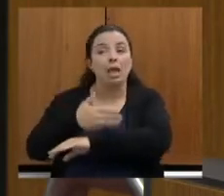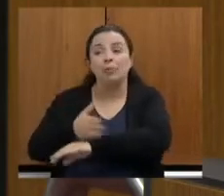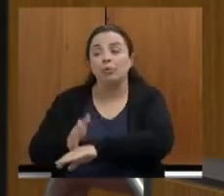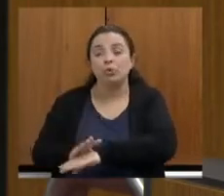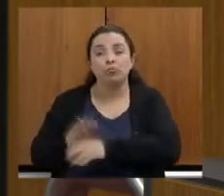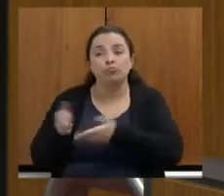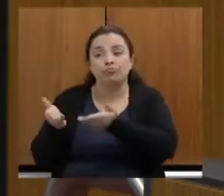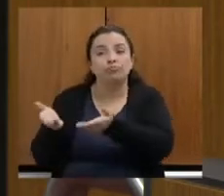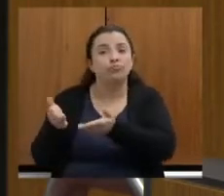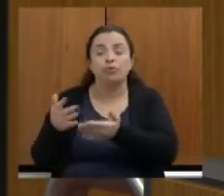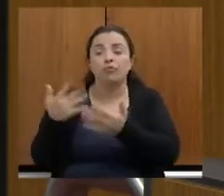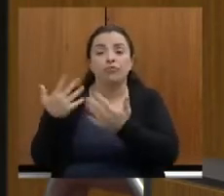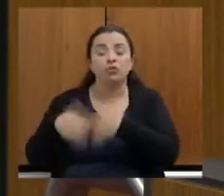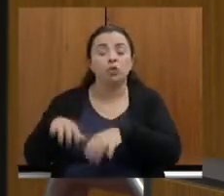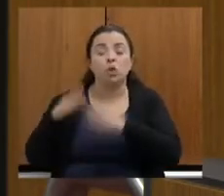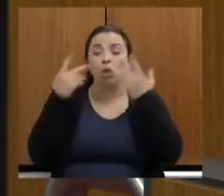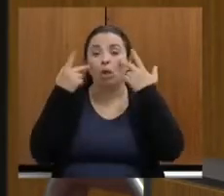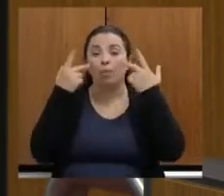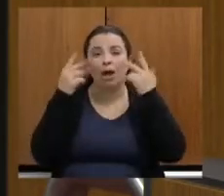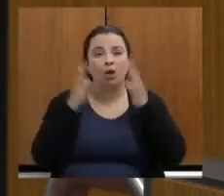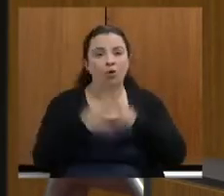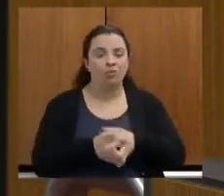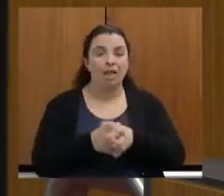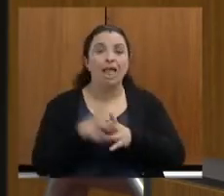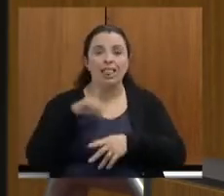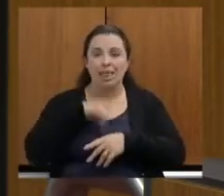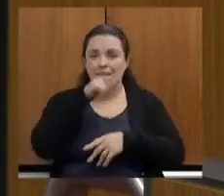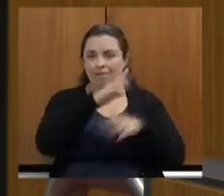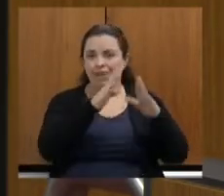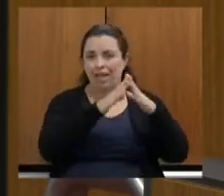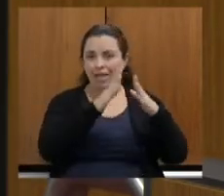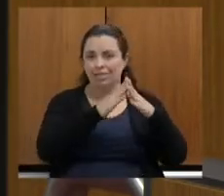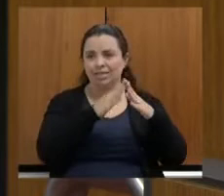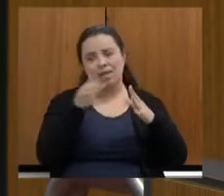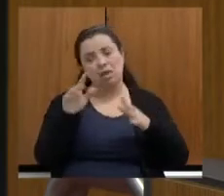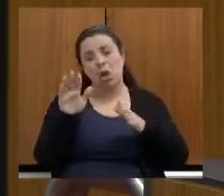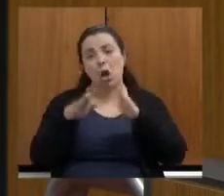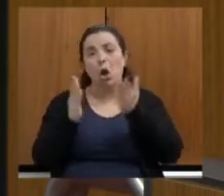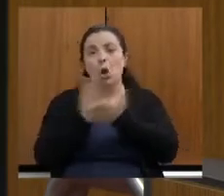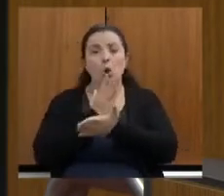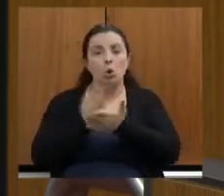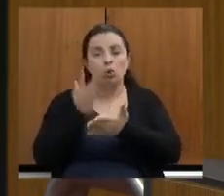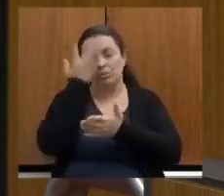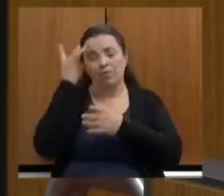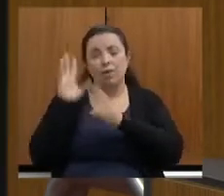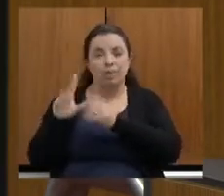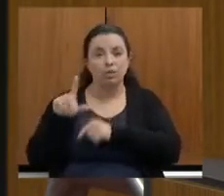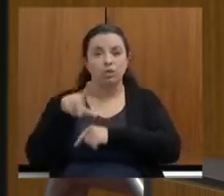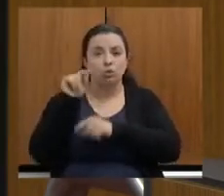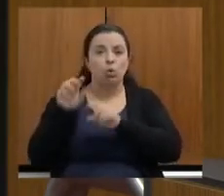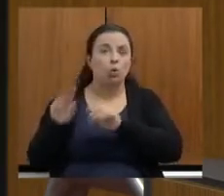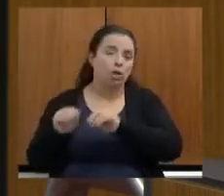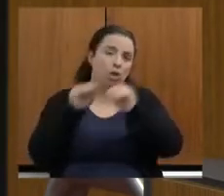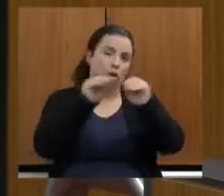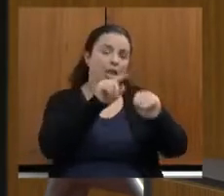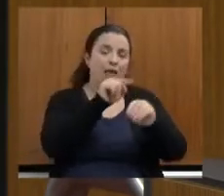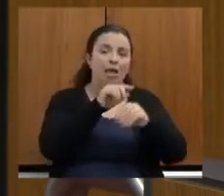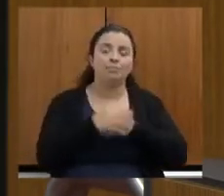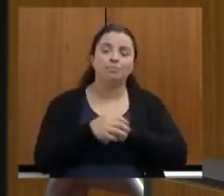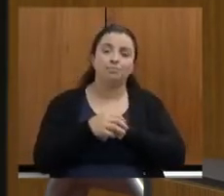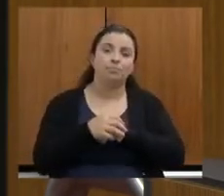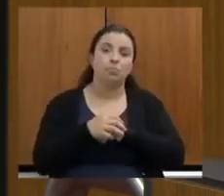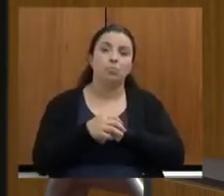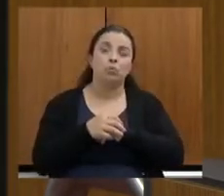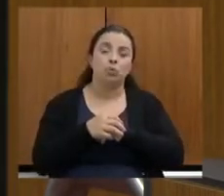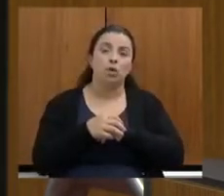por continuar e puderam porque nem todas né puderam optar por continuar onde a lama passou